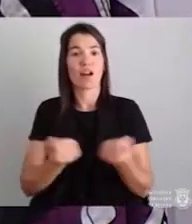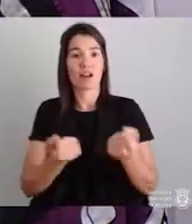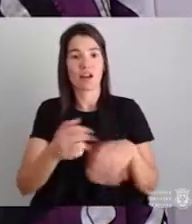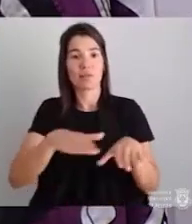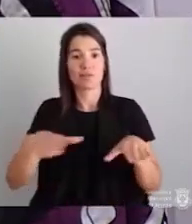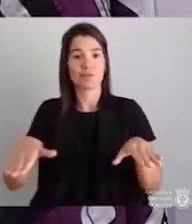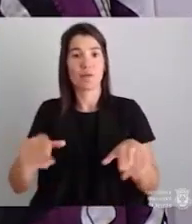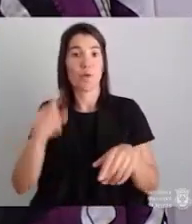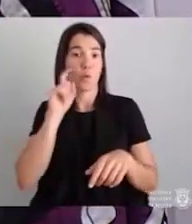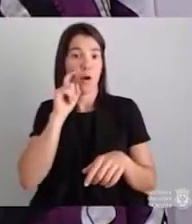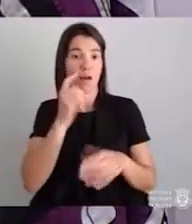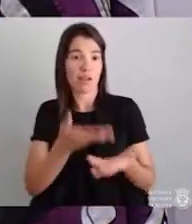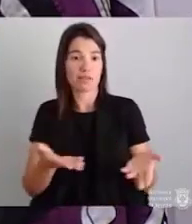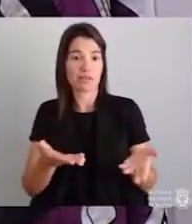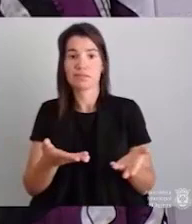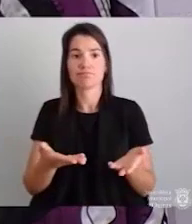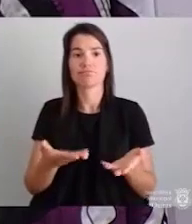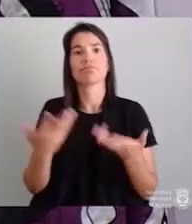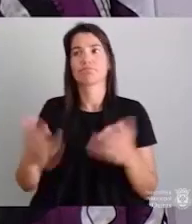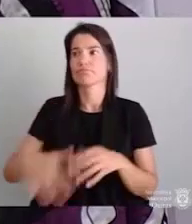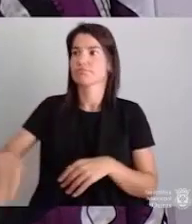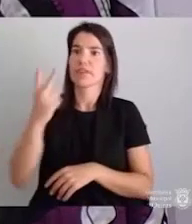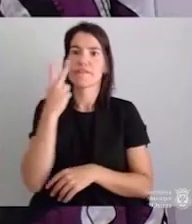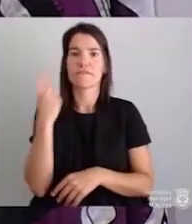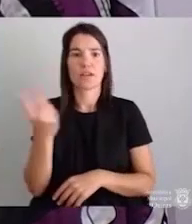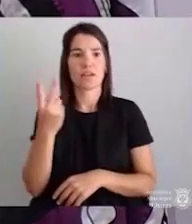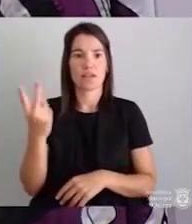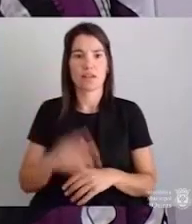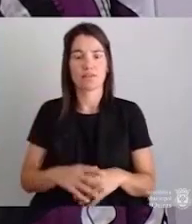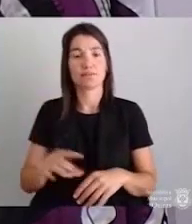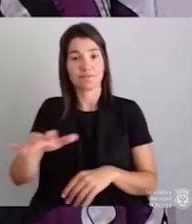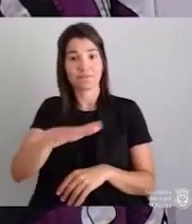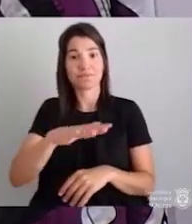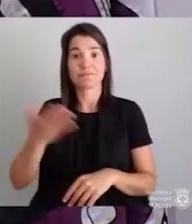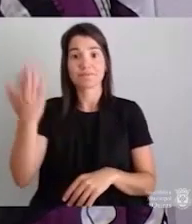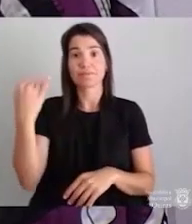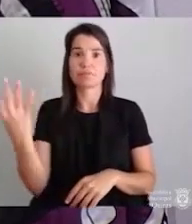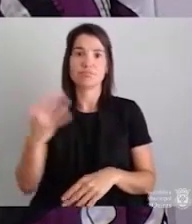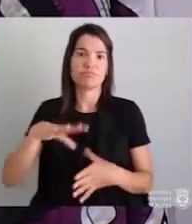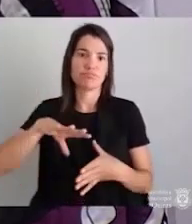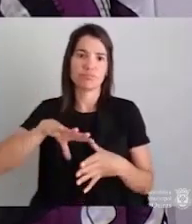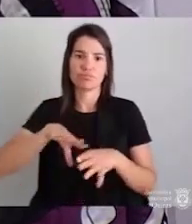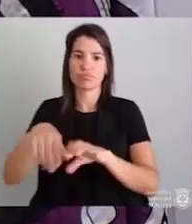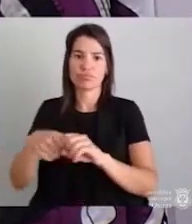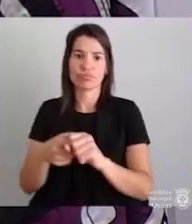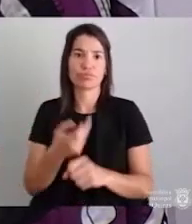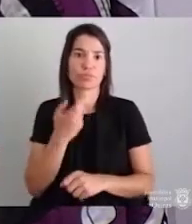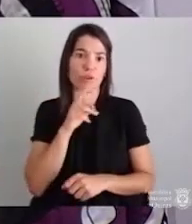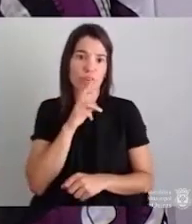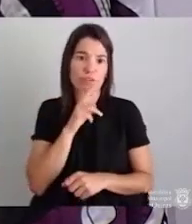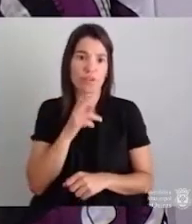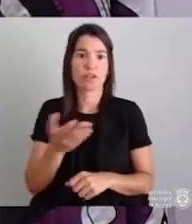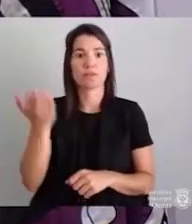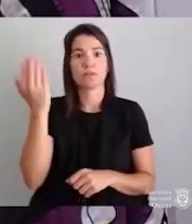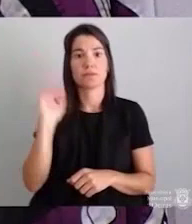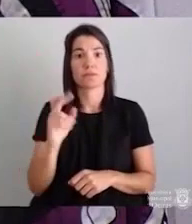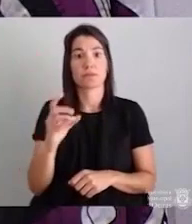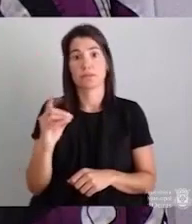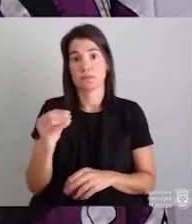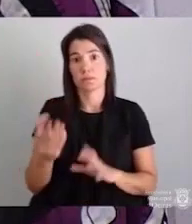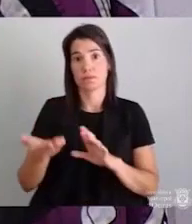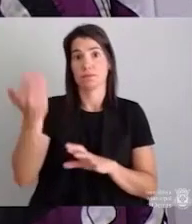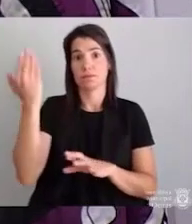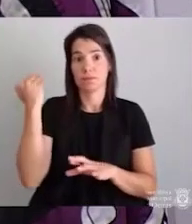lugar um território que foi palco de uma imensa tragédia ocorrida nos anos 60 do século passado